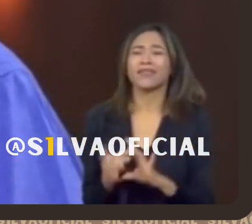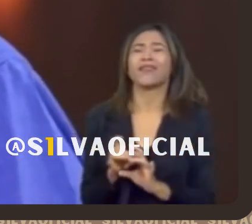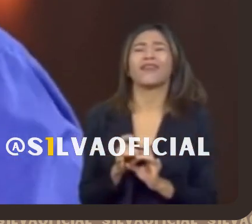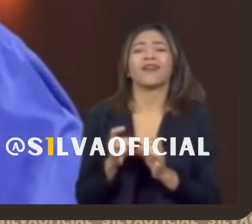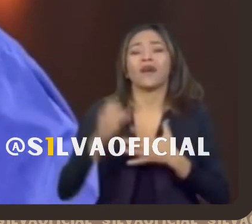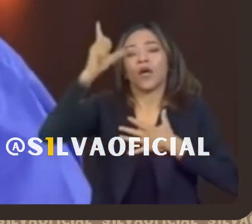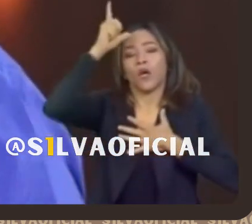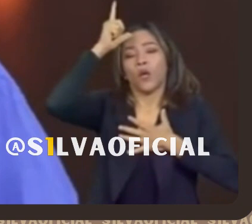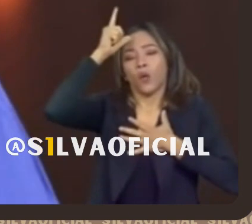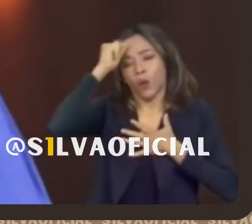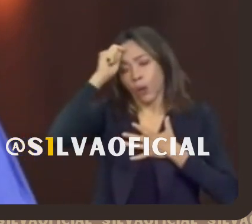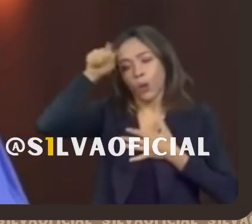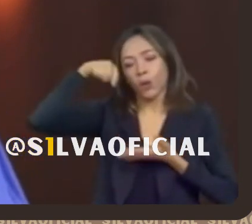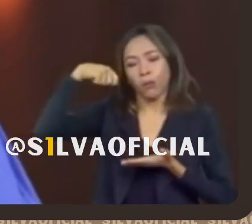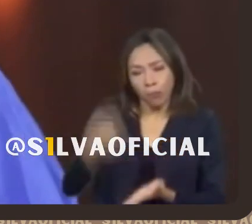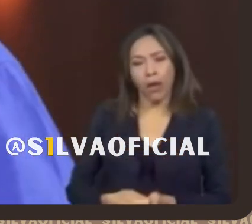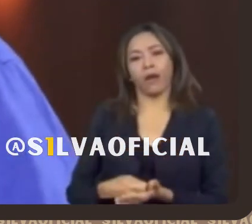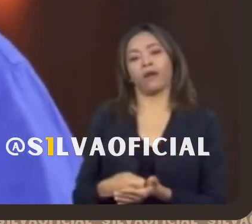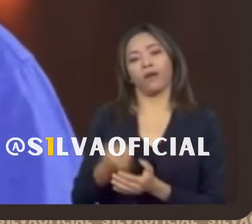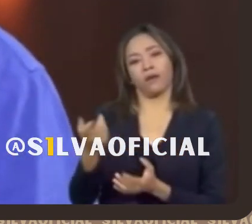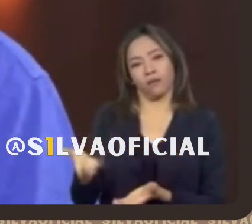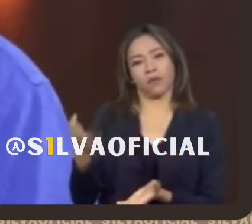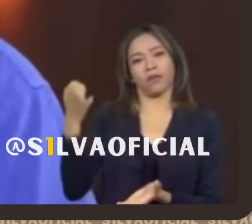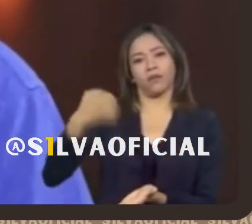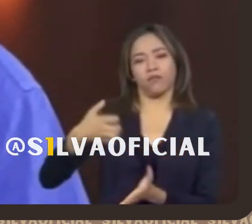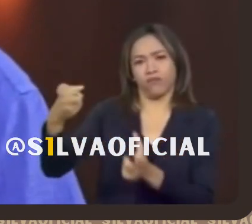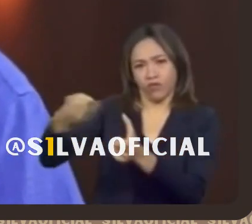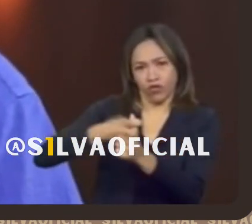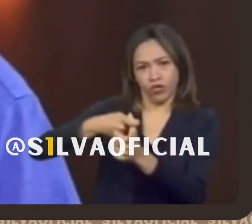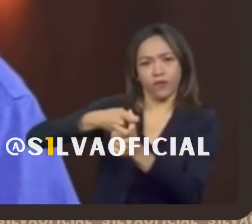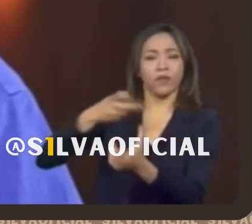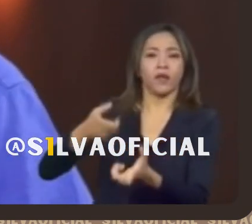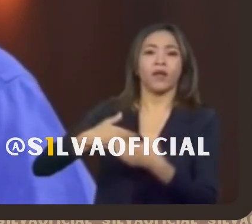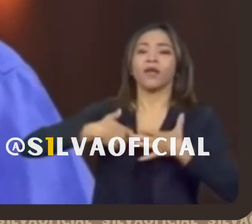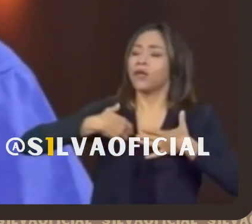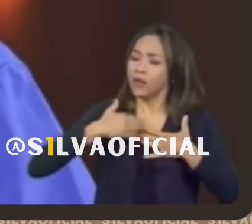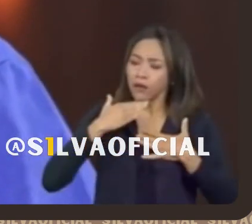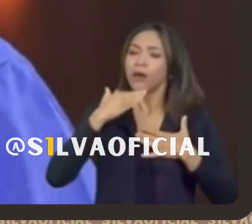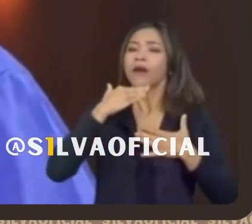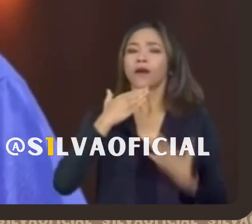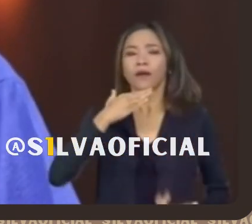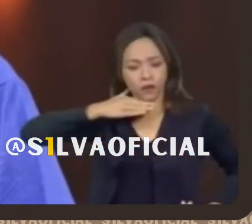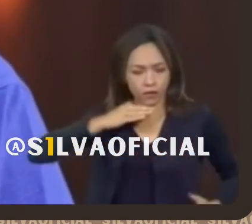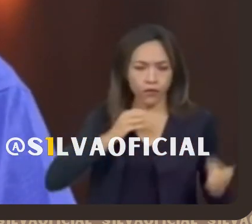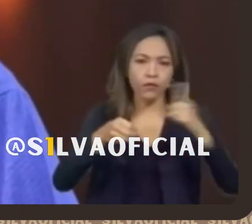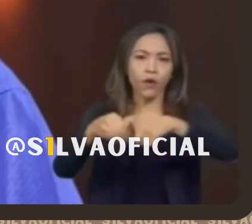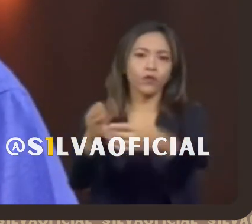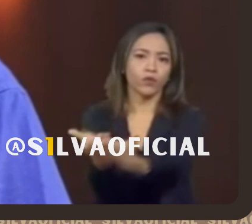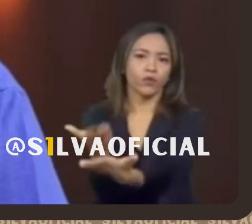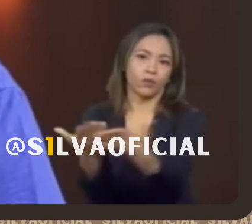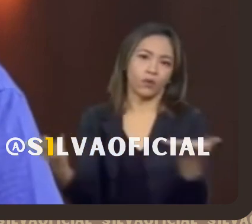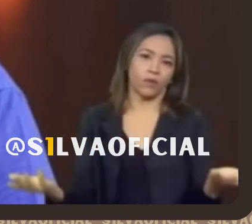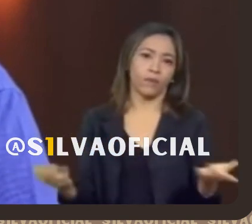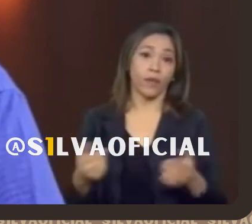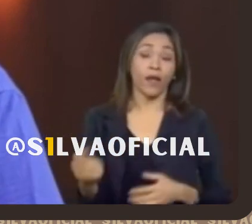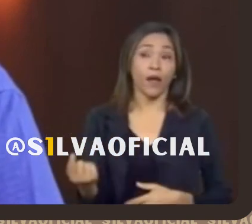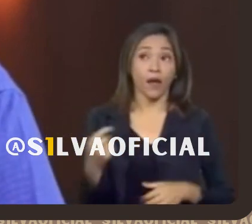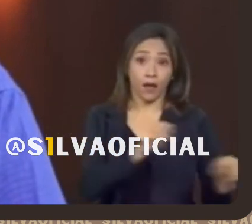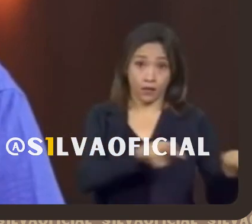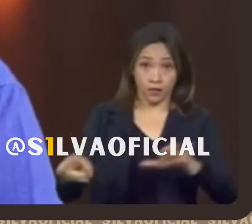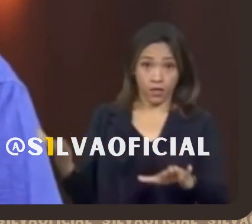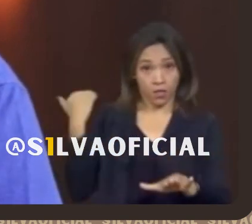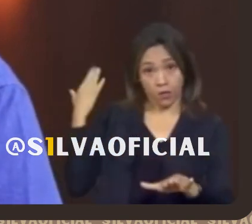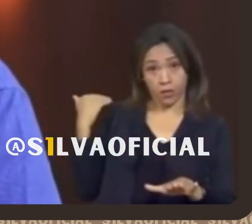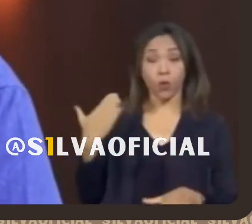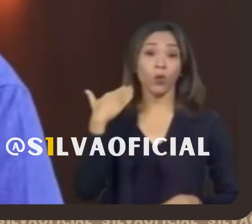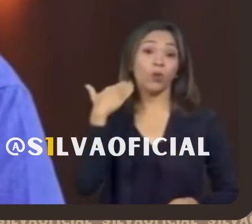que você volte a andar de cabeça erguida e possa voltar pra universidade nessa semana que passou o Banco do Brasil conseguiu